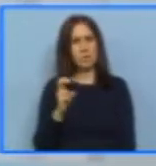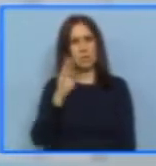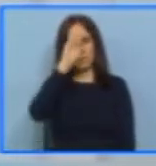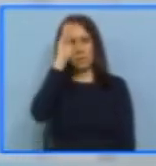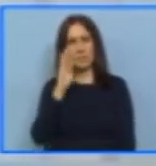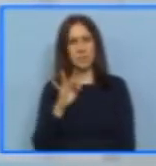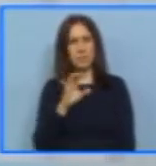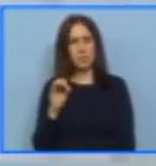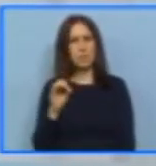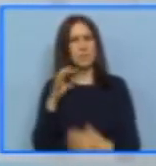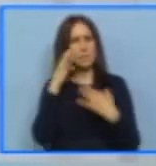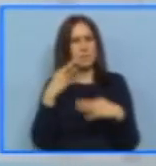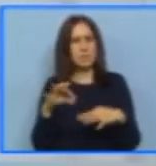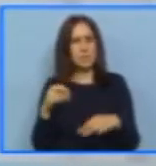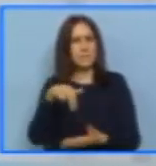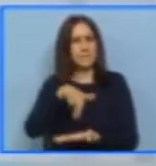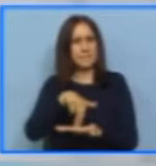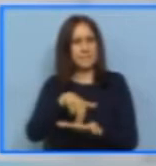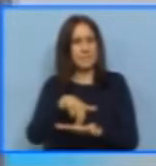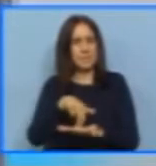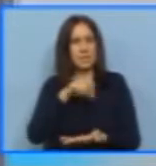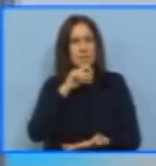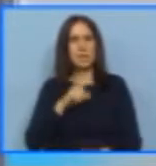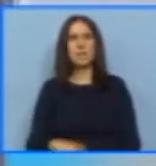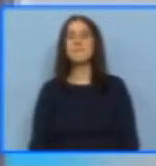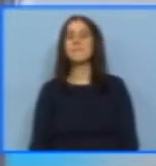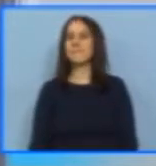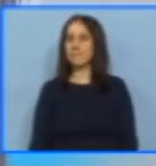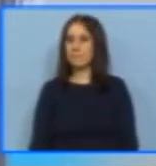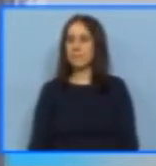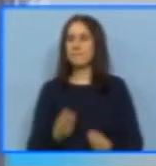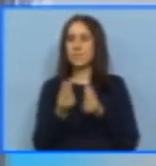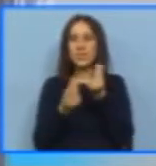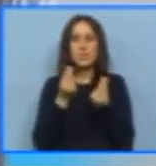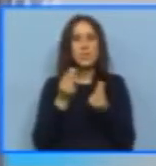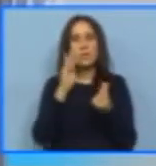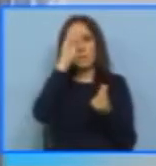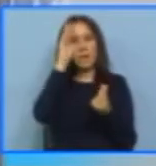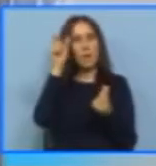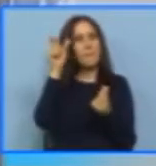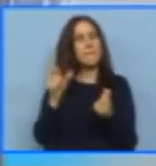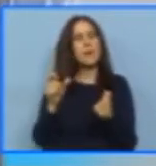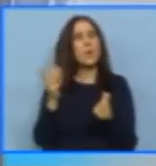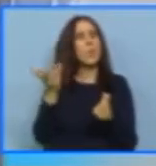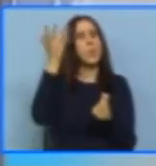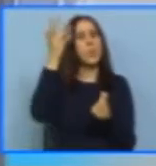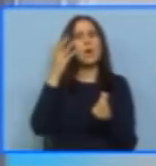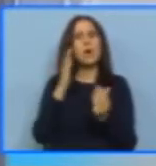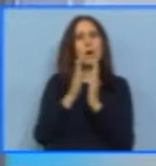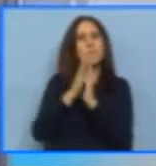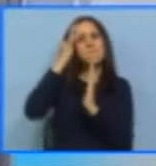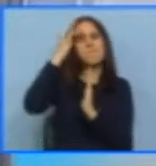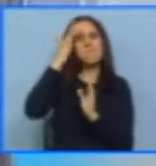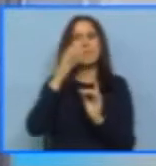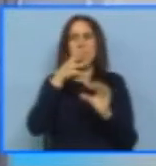que pela presença é capaz de... Creio que é uma das facetas que se pode definir o estilo deste Papa, que não é um intelectual, que não é um grande teólogo, não é um homem de